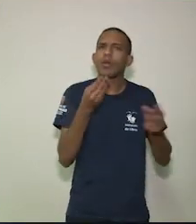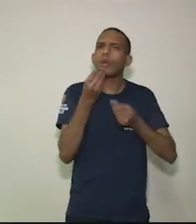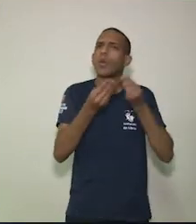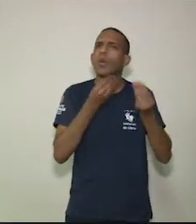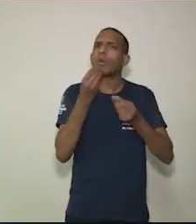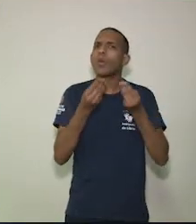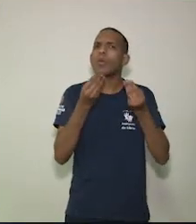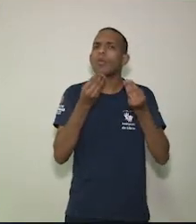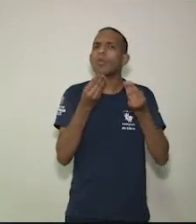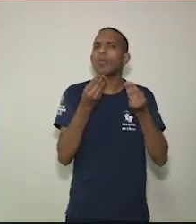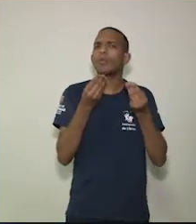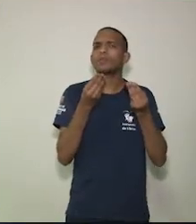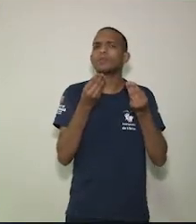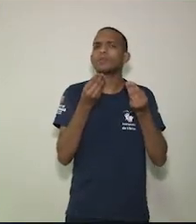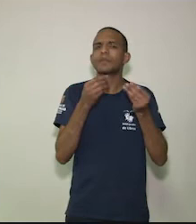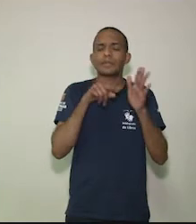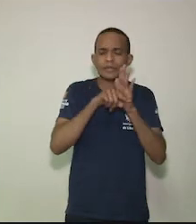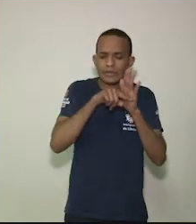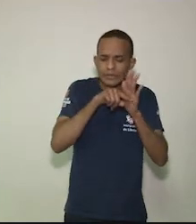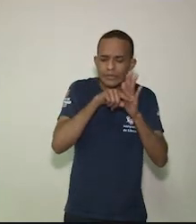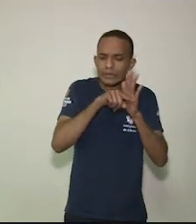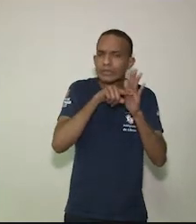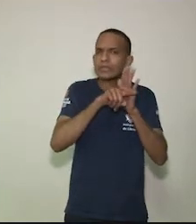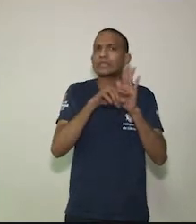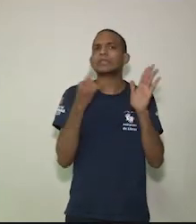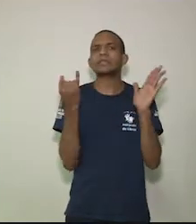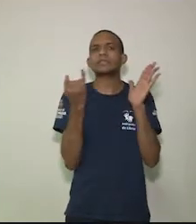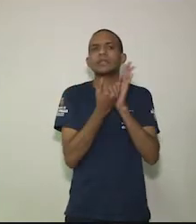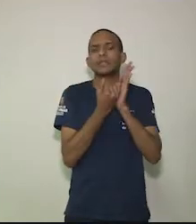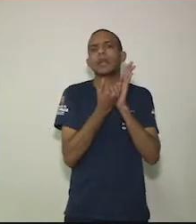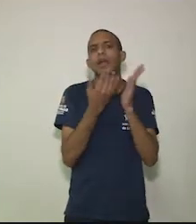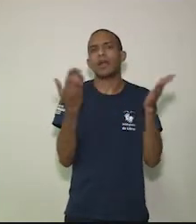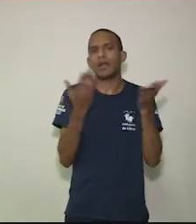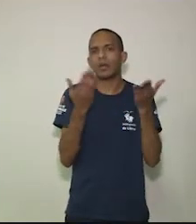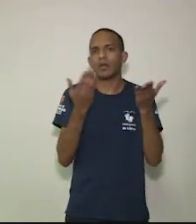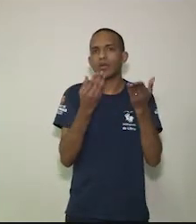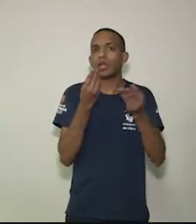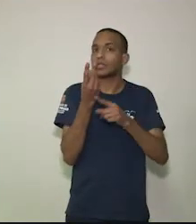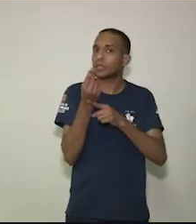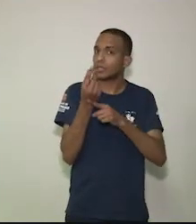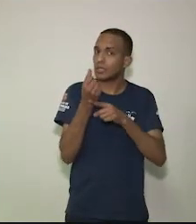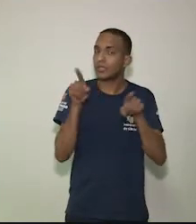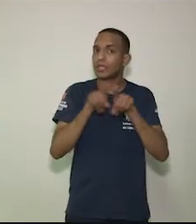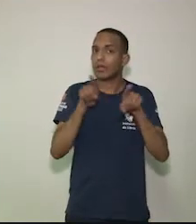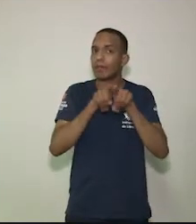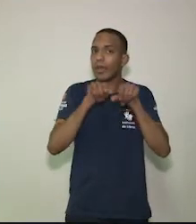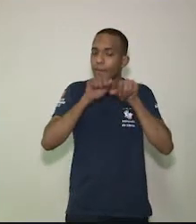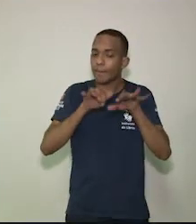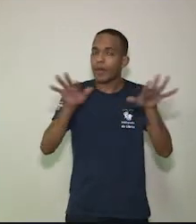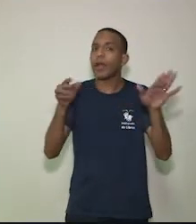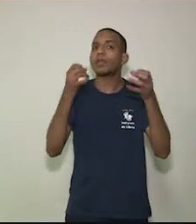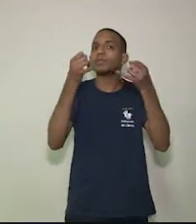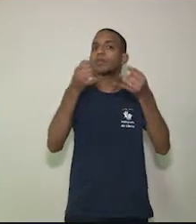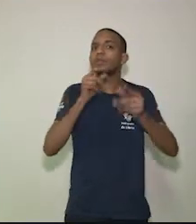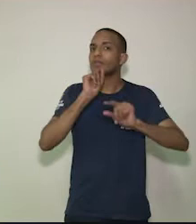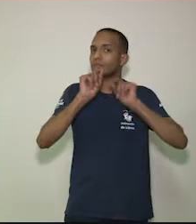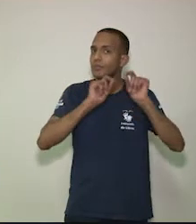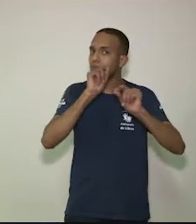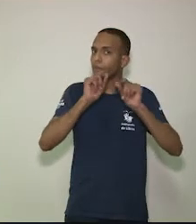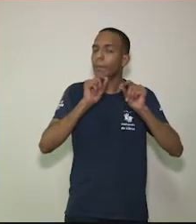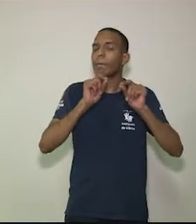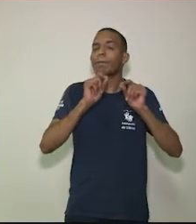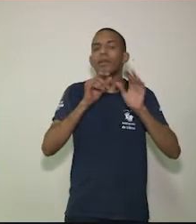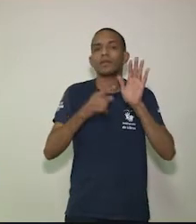é essa pesquisa, esse inquérito socioeconômico e sorológico nos traz? Eles